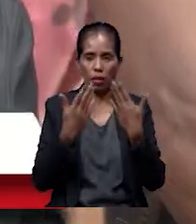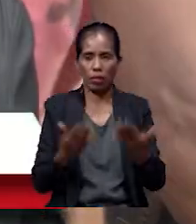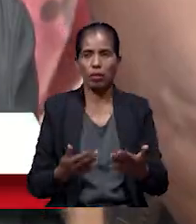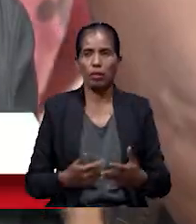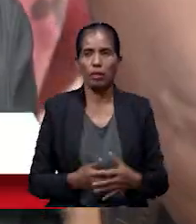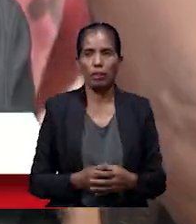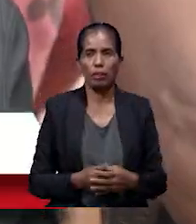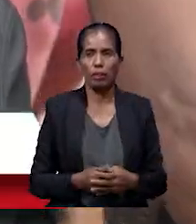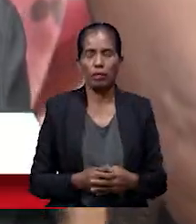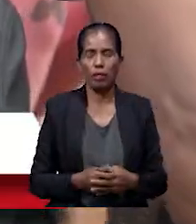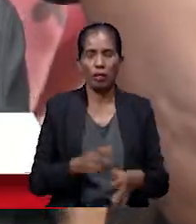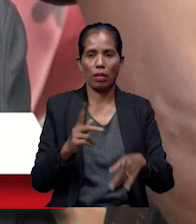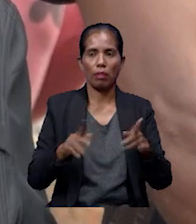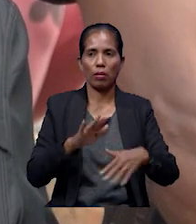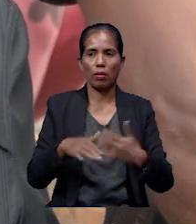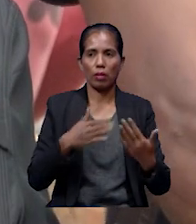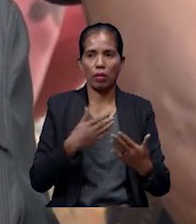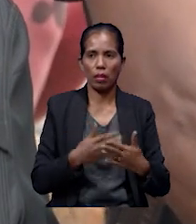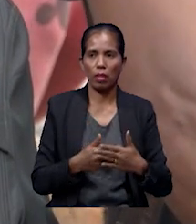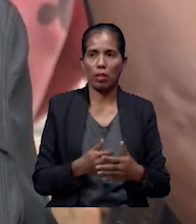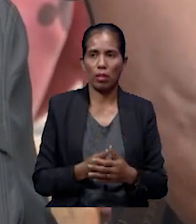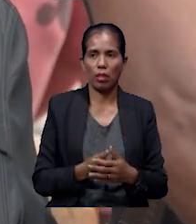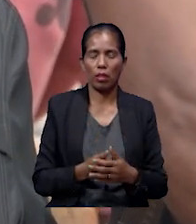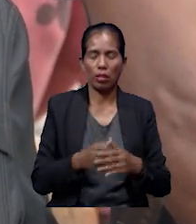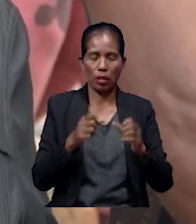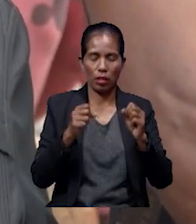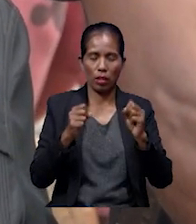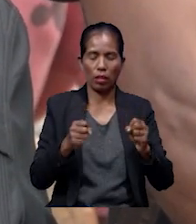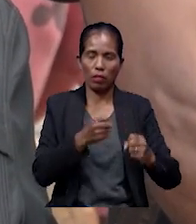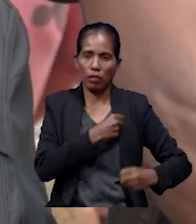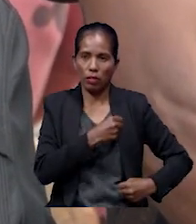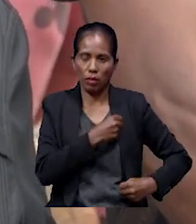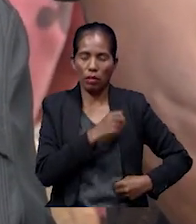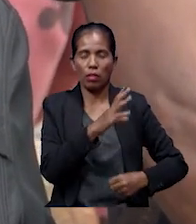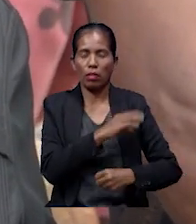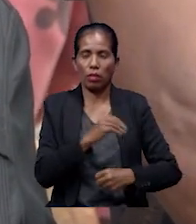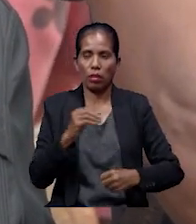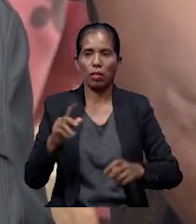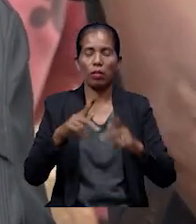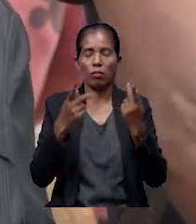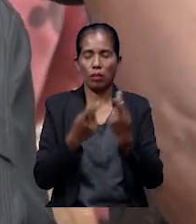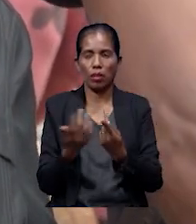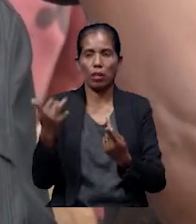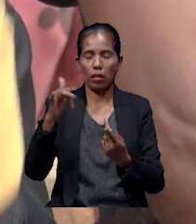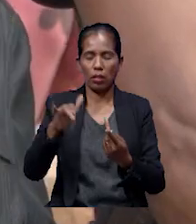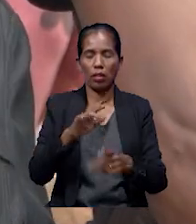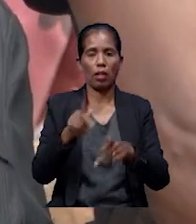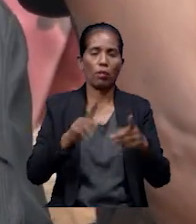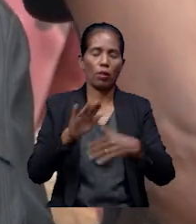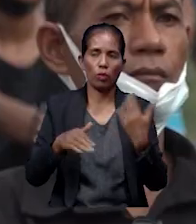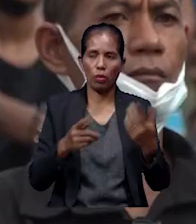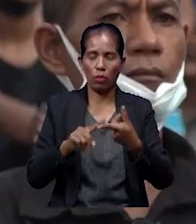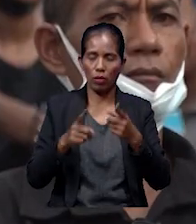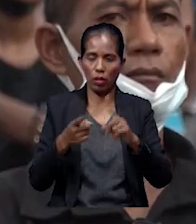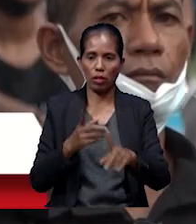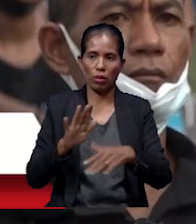ba autoridades civis, autoridades militares, ba compañeros ira, compatriotas,